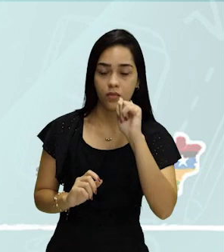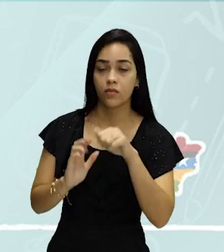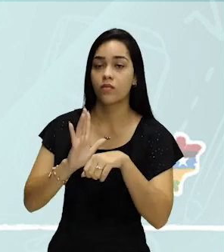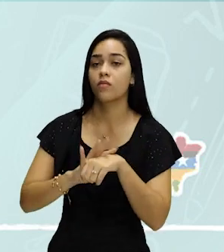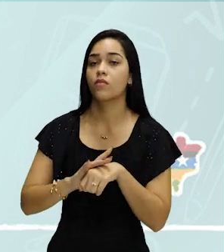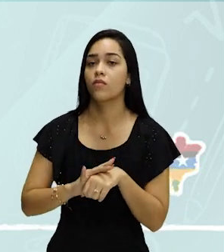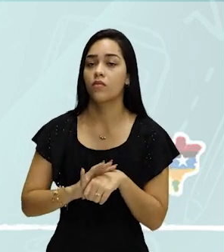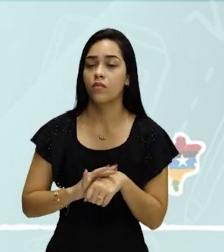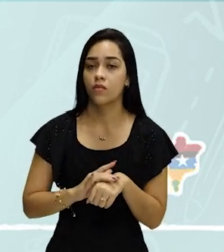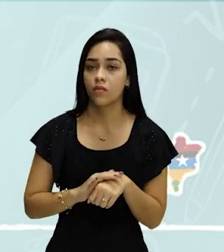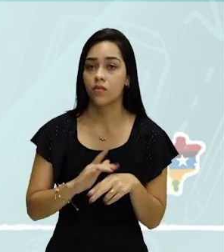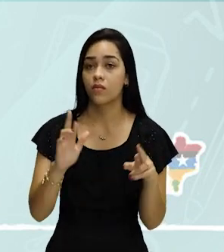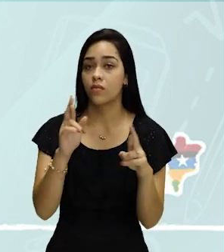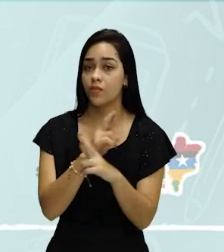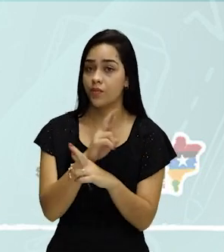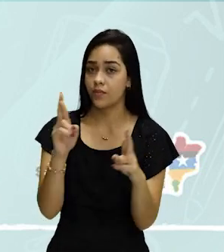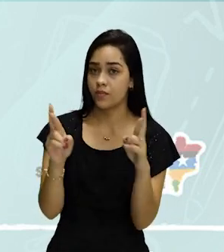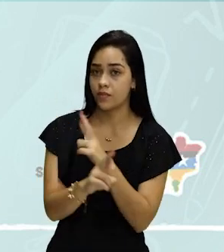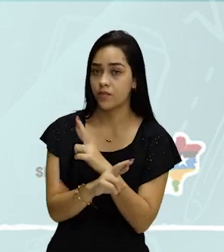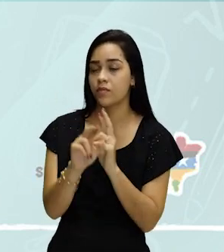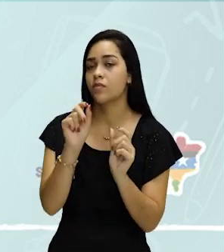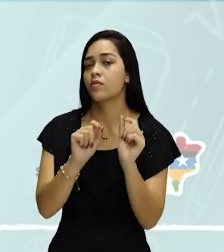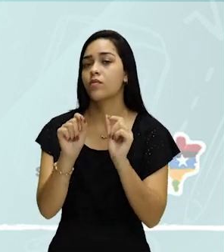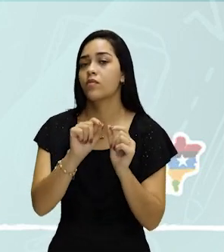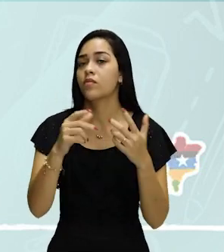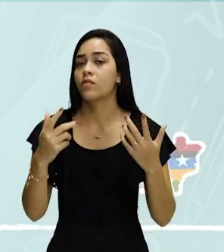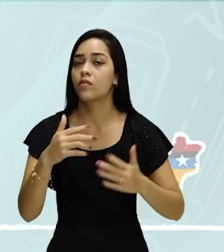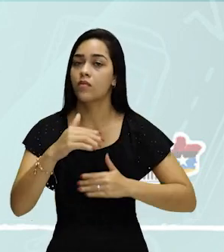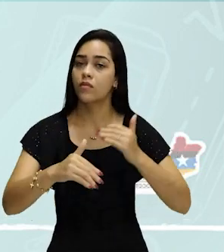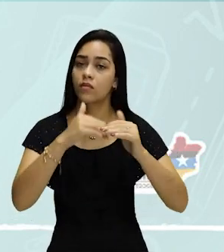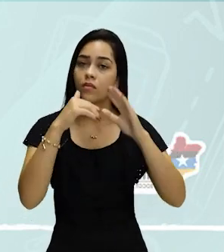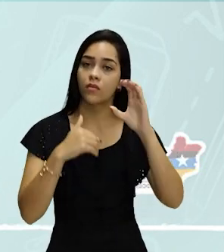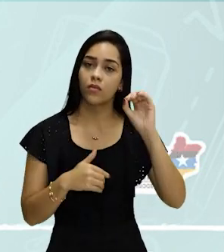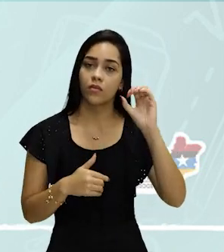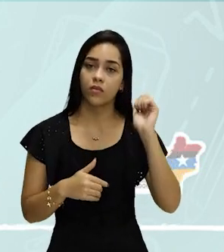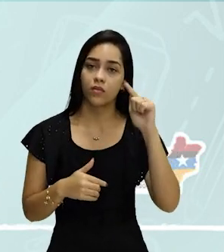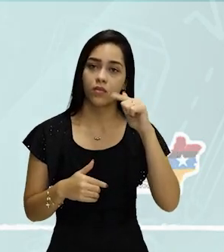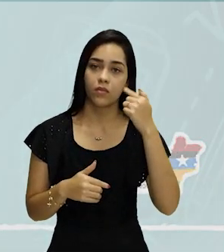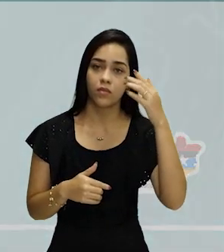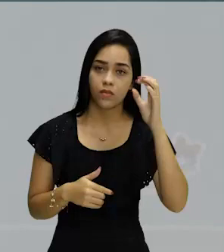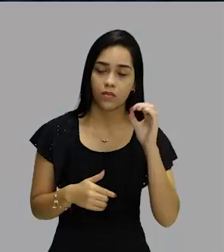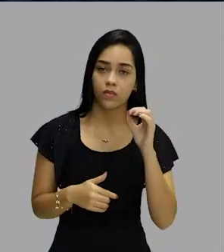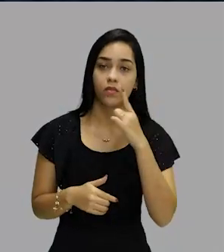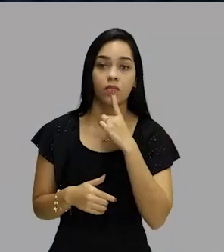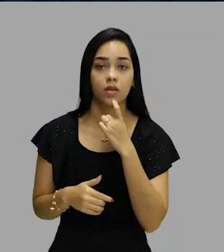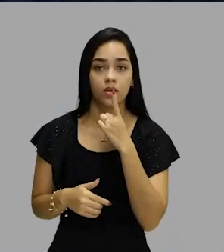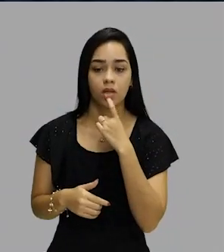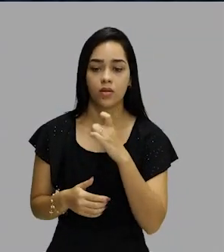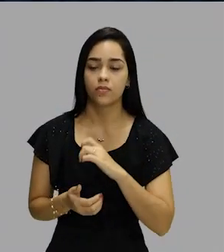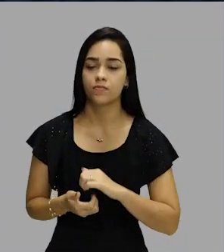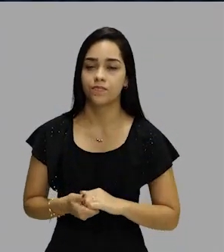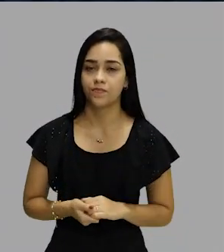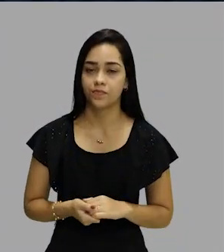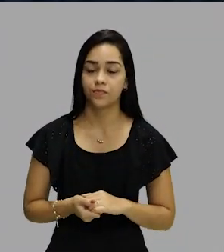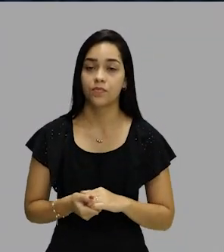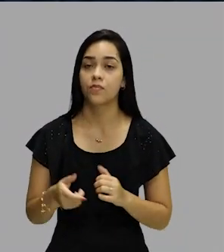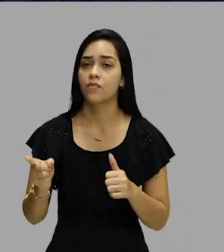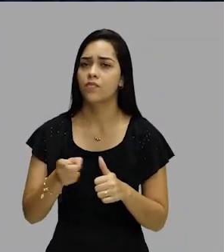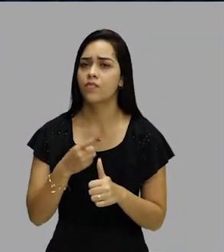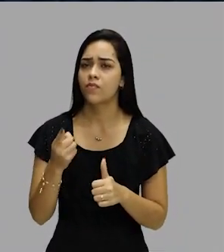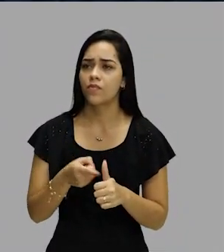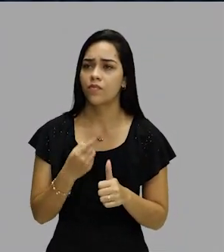doença relacionada com o processo de coagulação sanguínea, ok? Bem, primeira